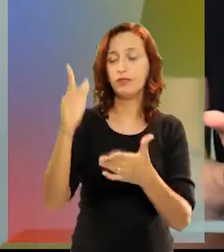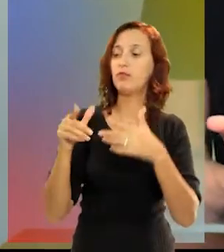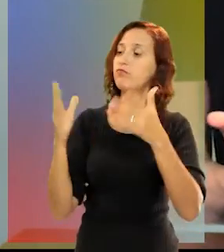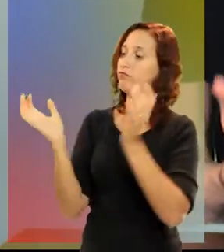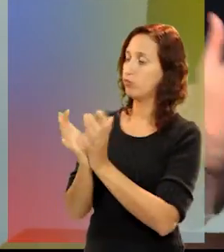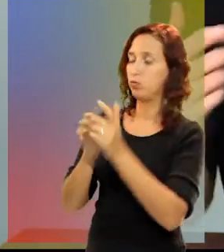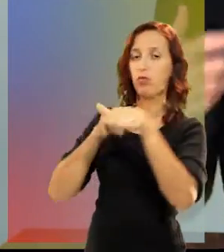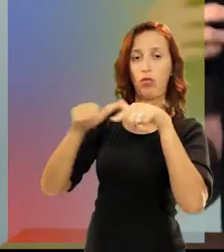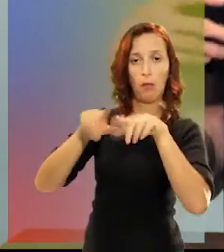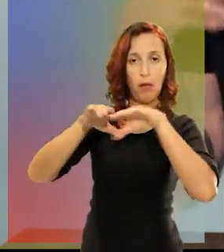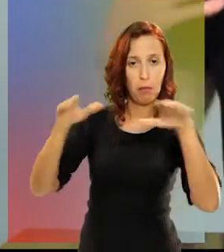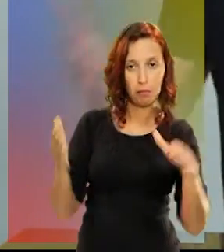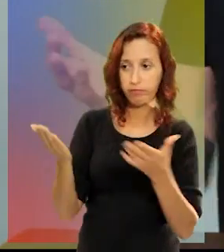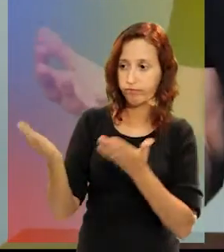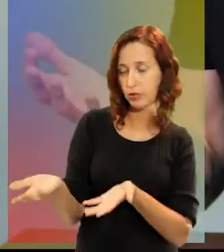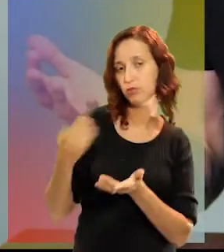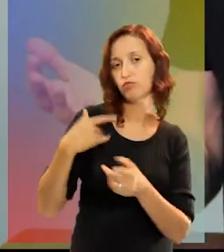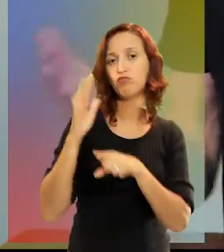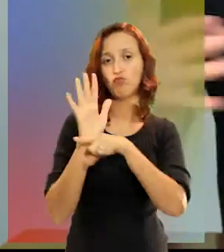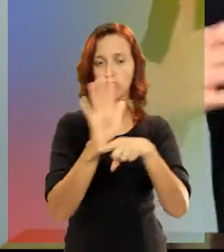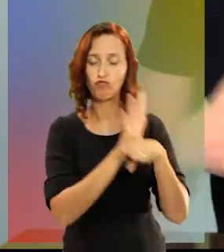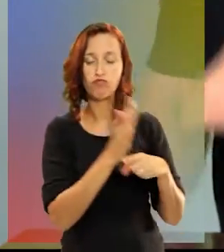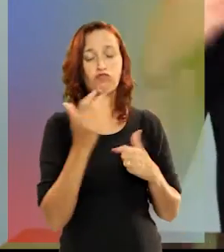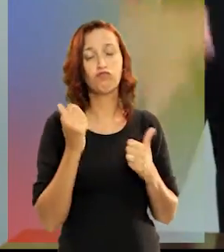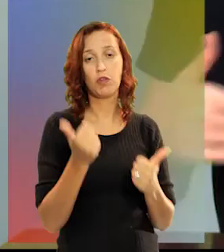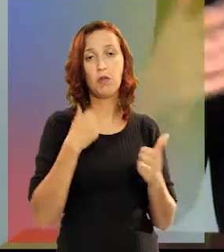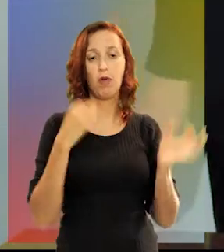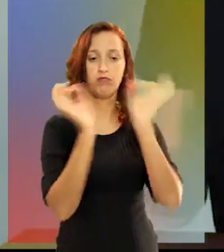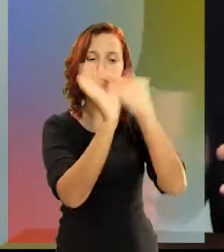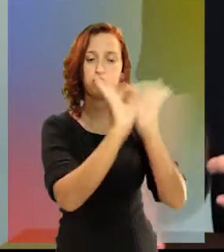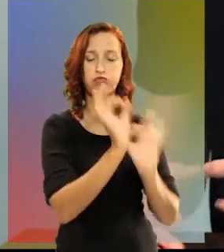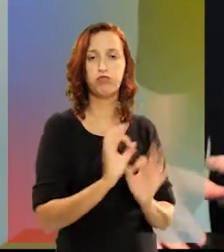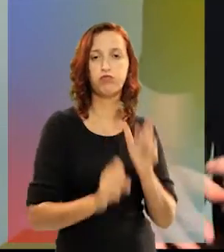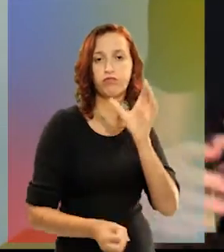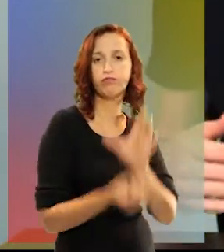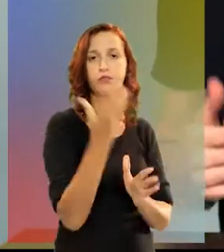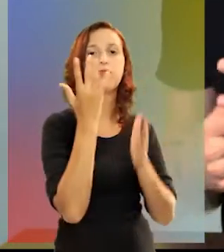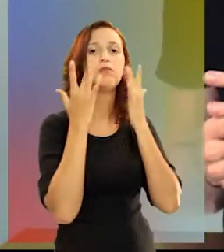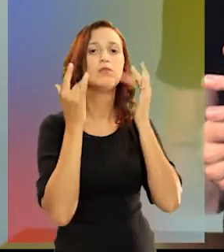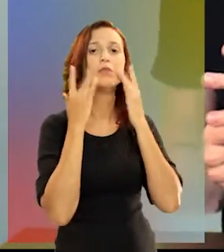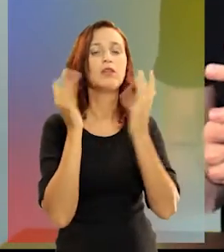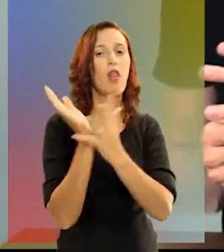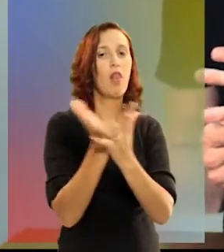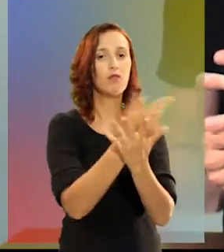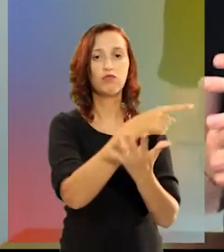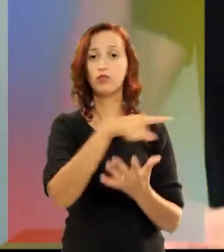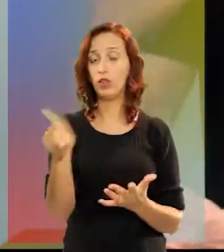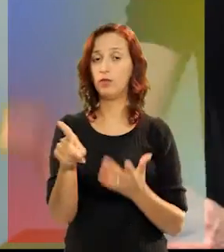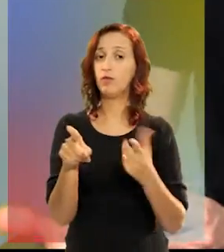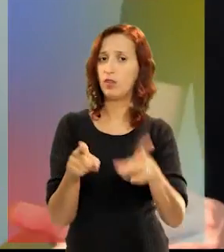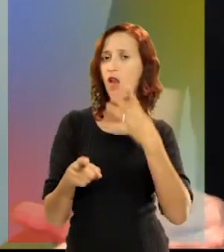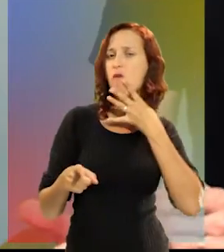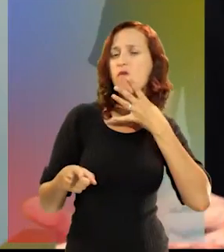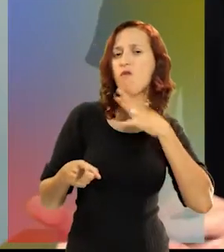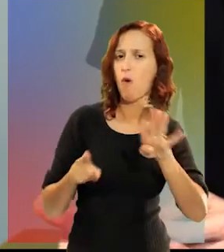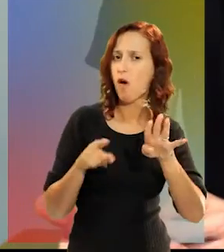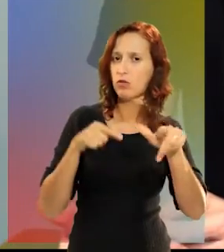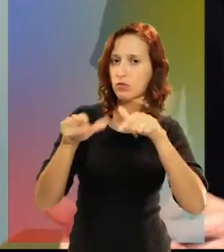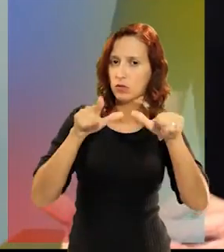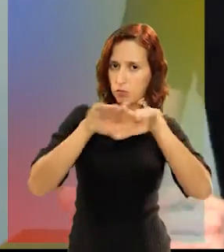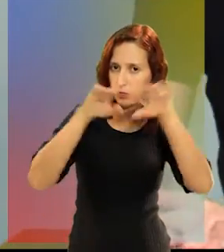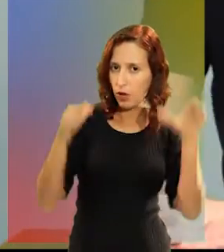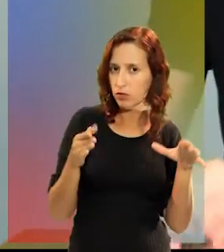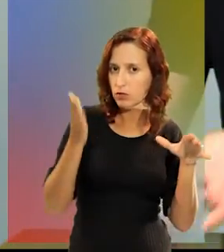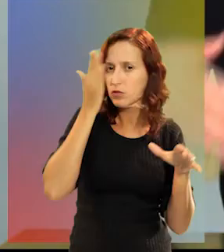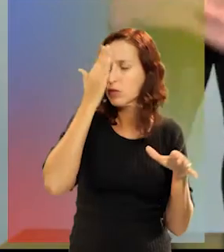do Trabalho de Mesa, né, que tá dando esse suporte pra gente poder montar esse espetáculo aqui através de vocês. Muito obrigado. E se você não conhece o que é o Trabalho